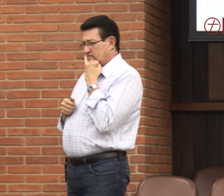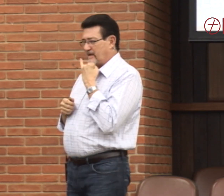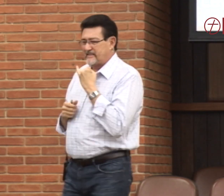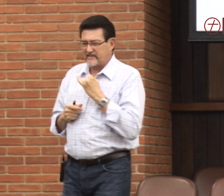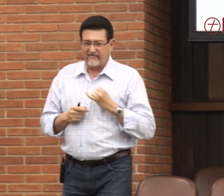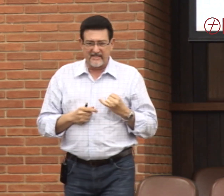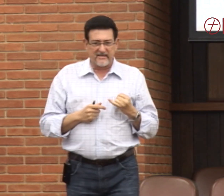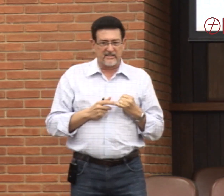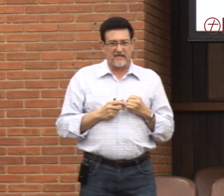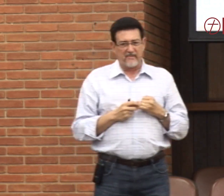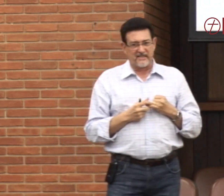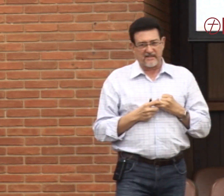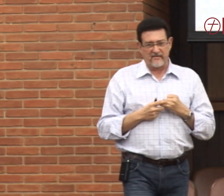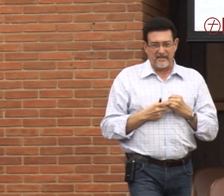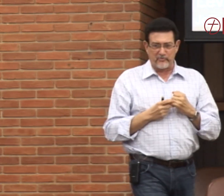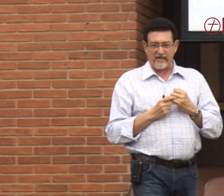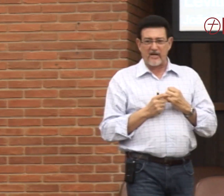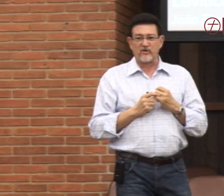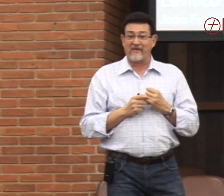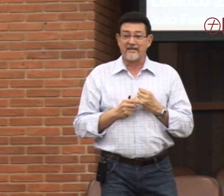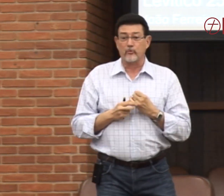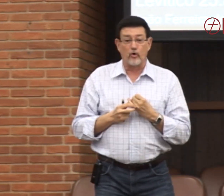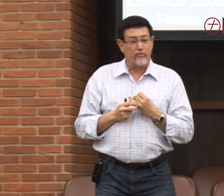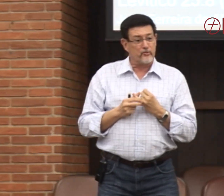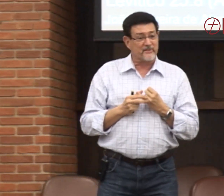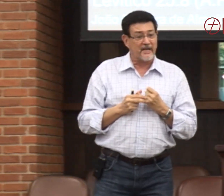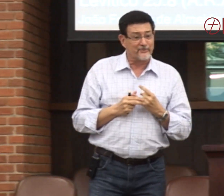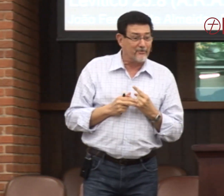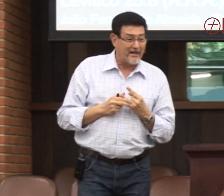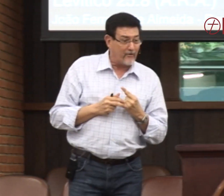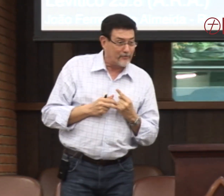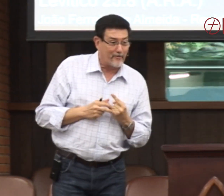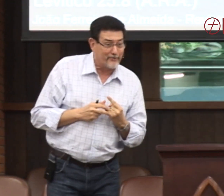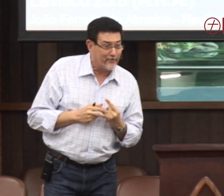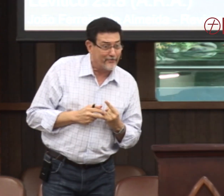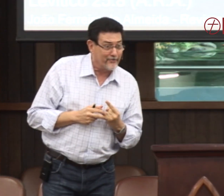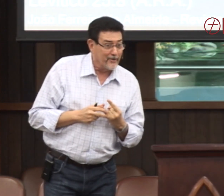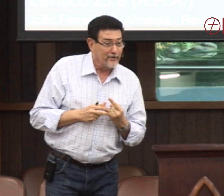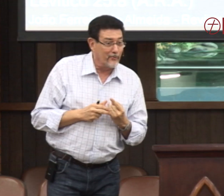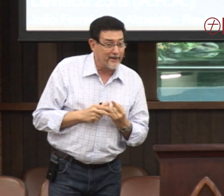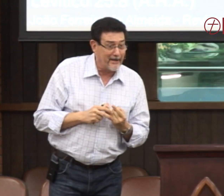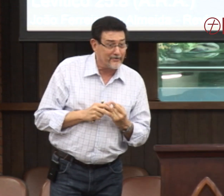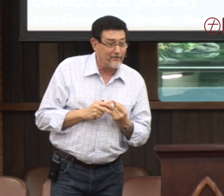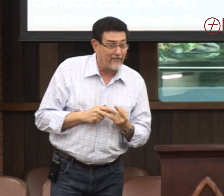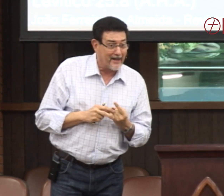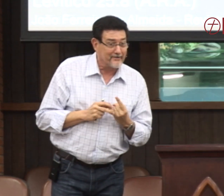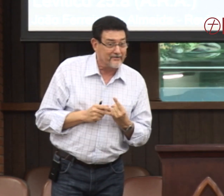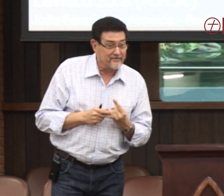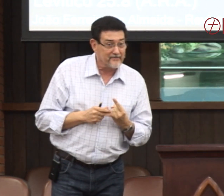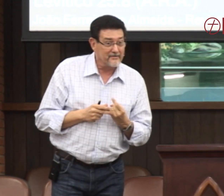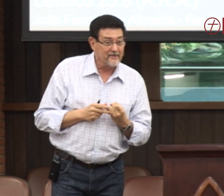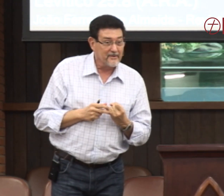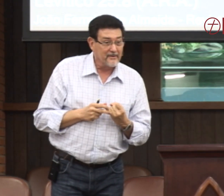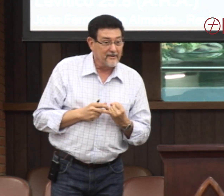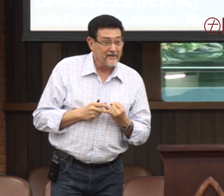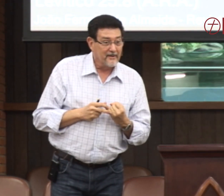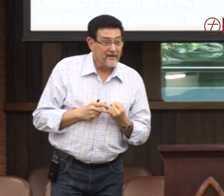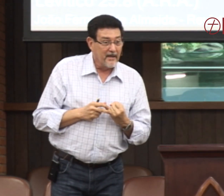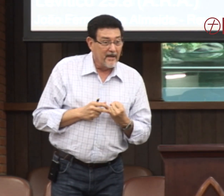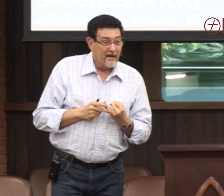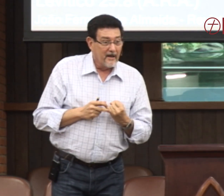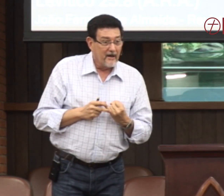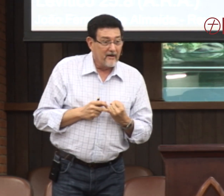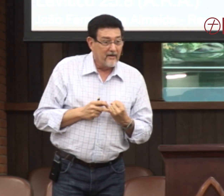Mas você vai dizer assim mas por que que só vai dar o dobro no sexto não dá o dobro no quinto no quarto